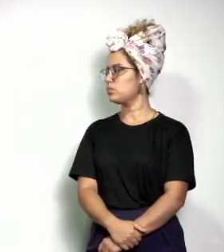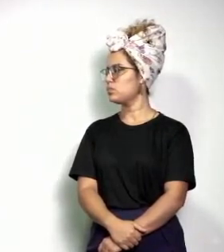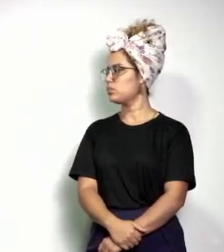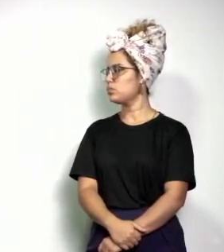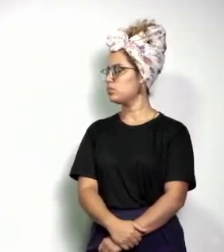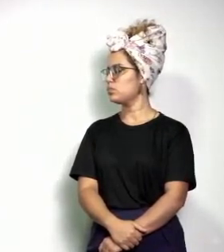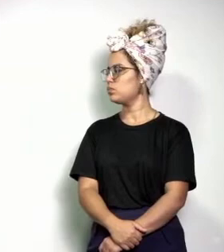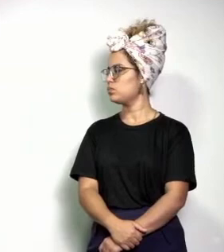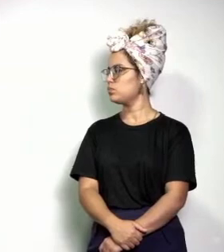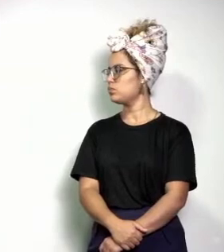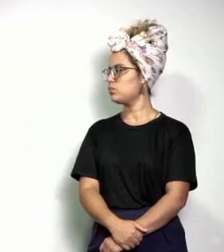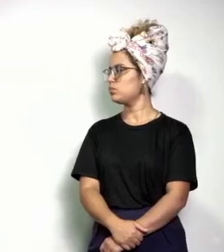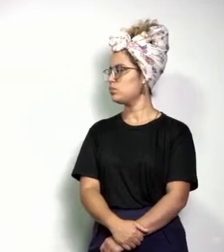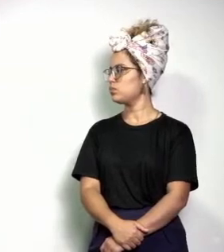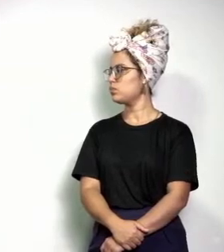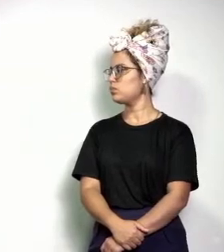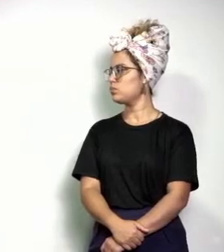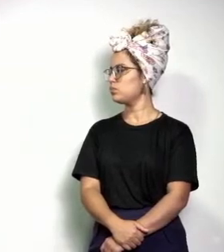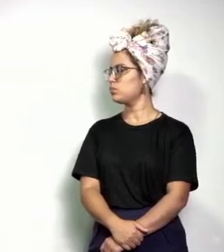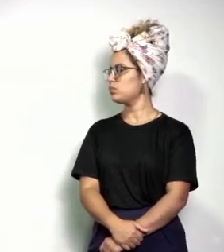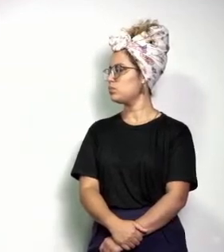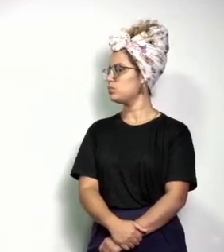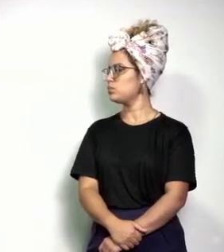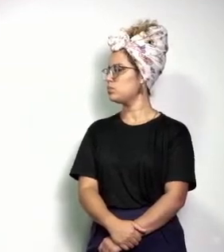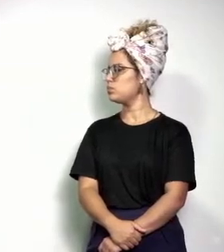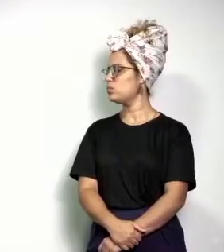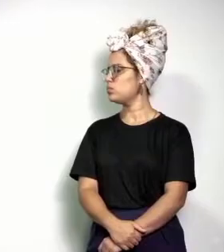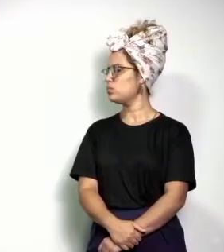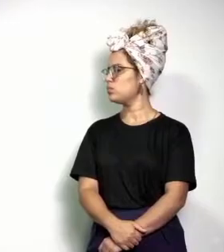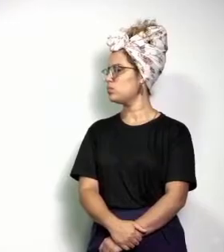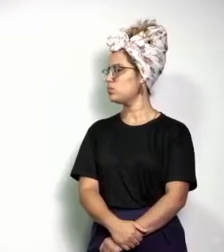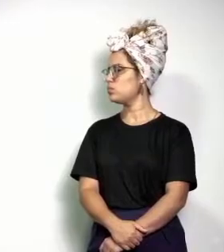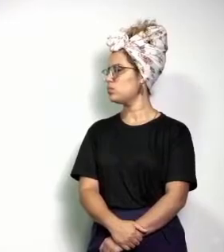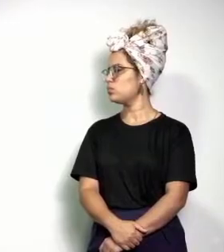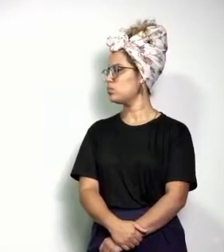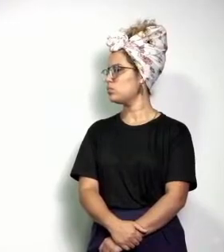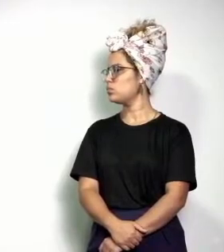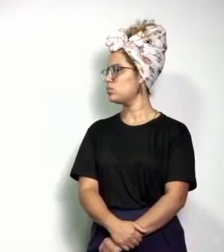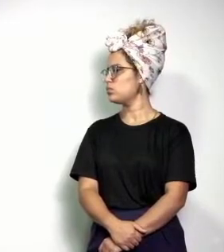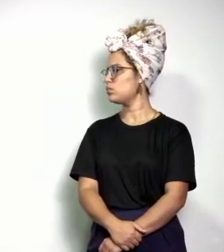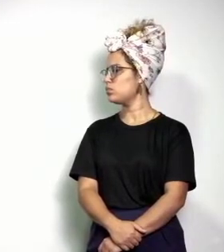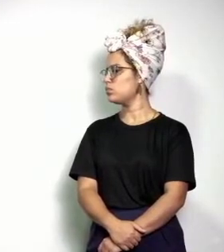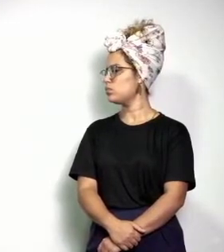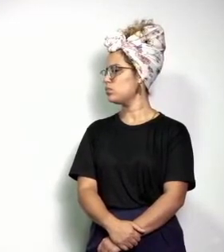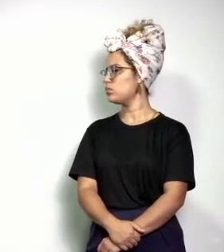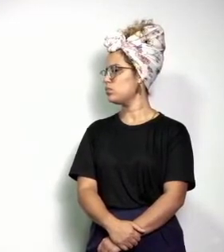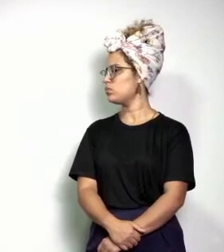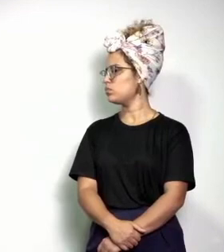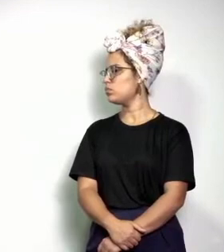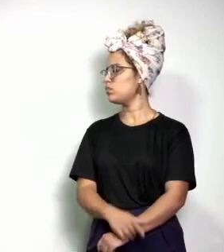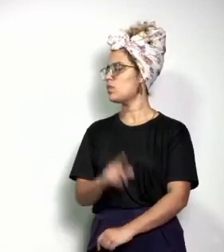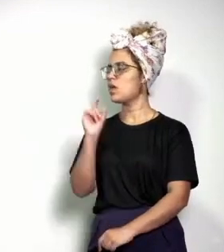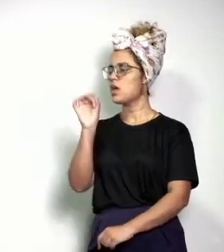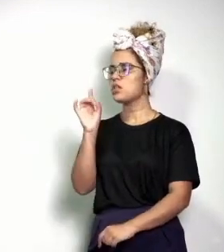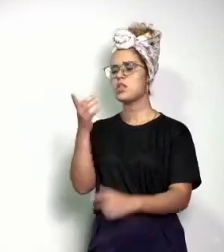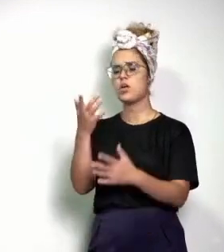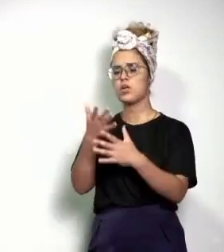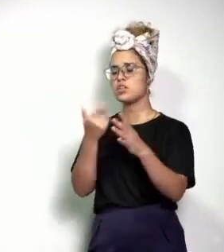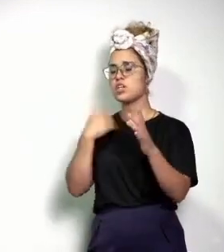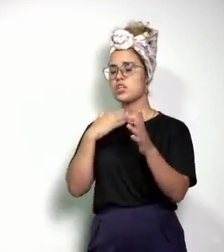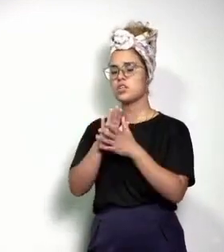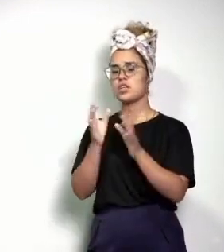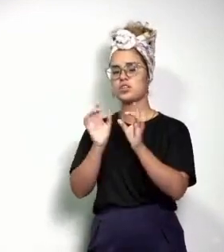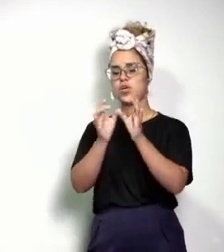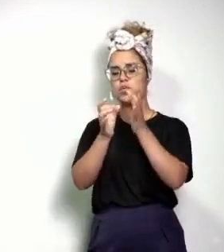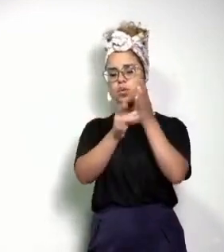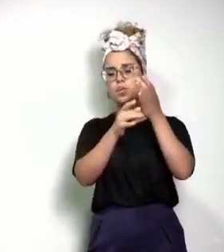braço inteiro. É, desse jeito, você não está tirando nada. Isso daqui é uma válvula do braço articulado que ele vai ajudar